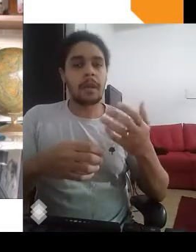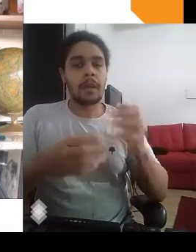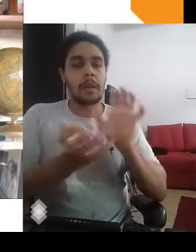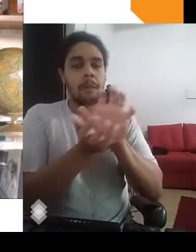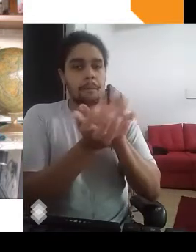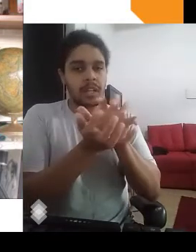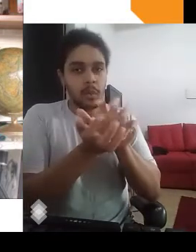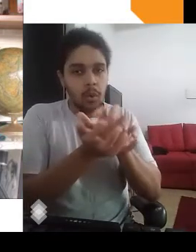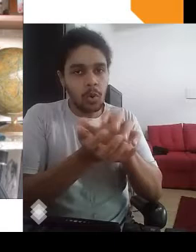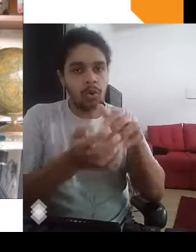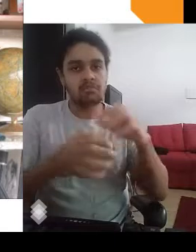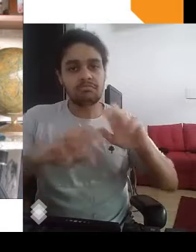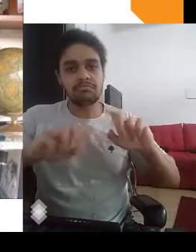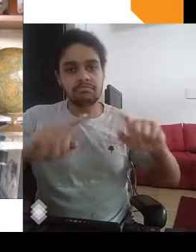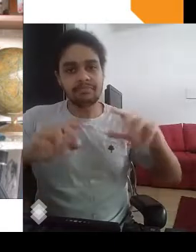tem regiões,